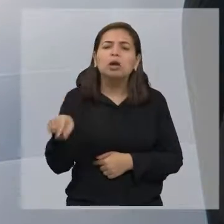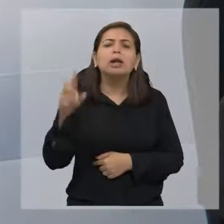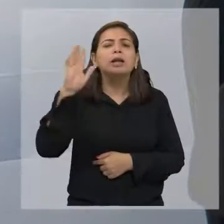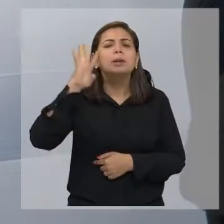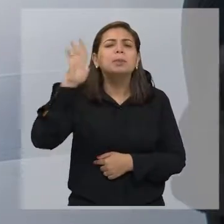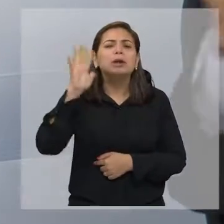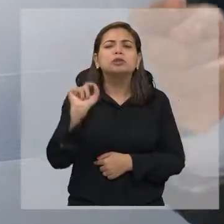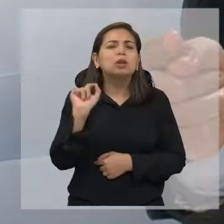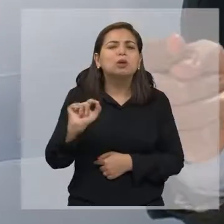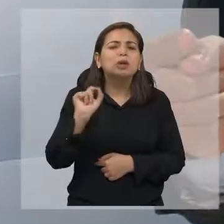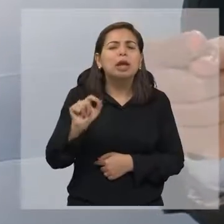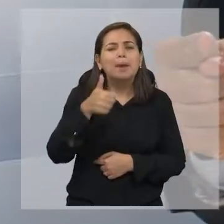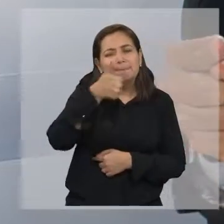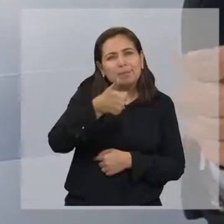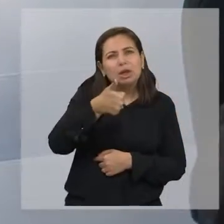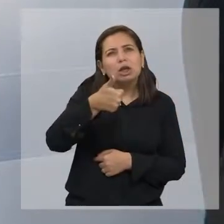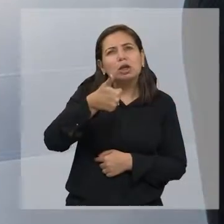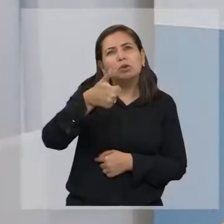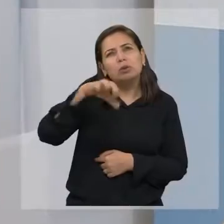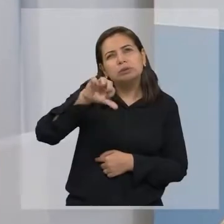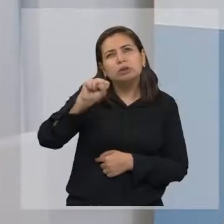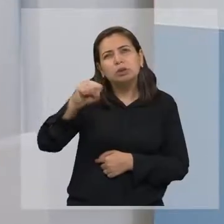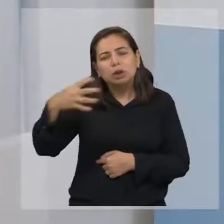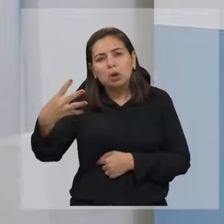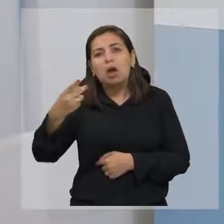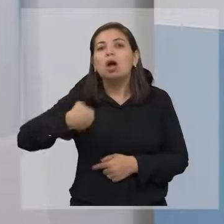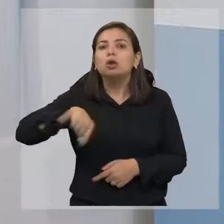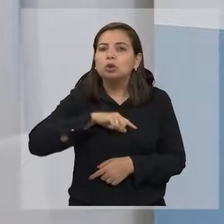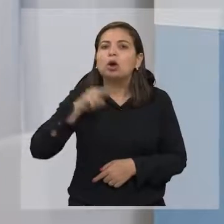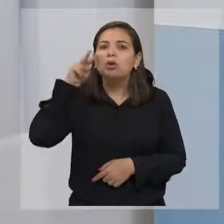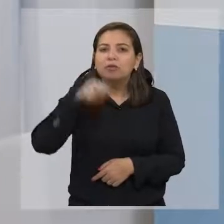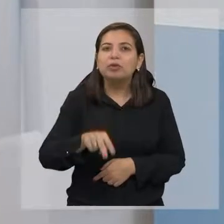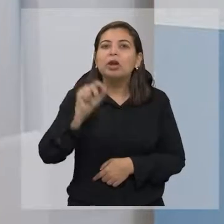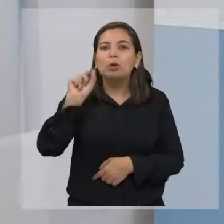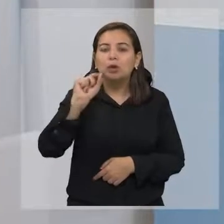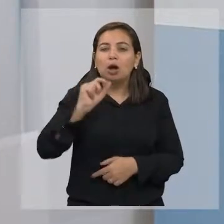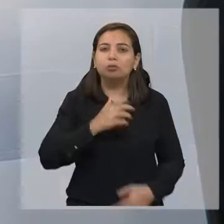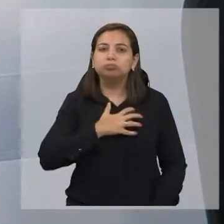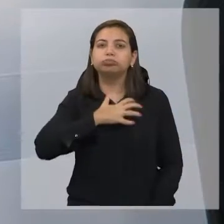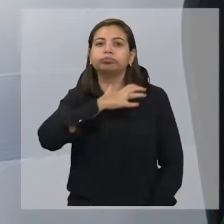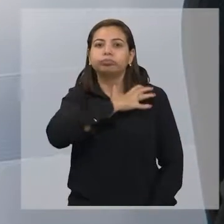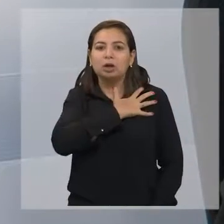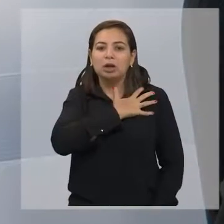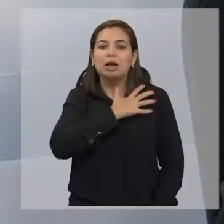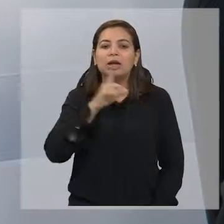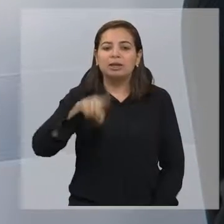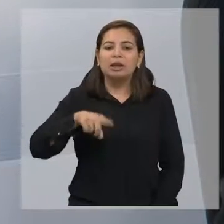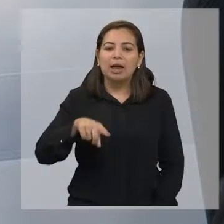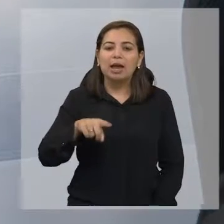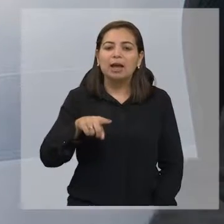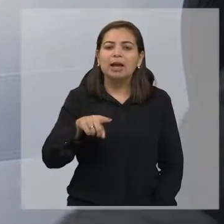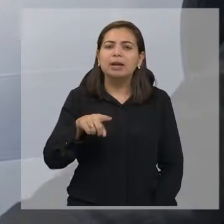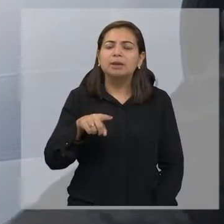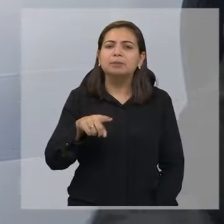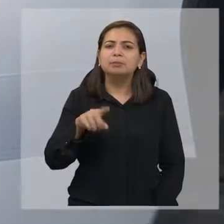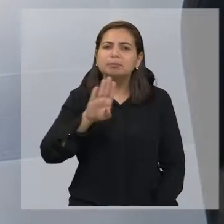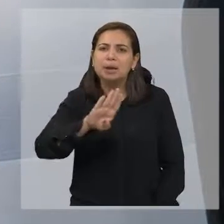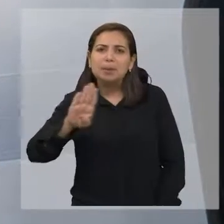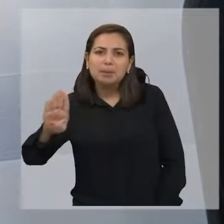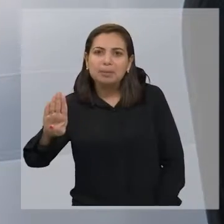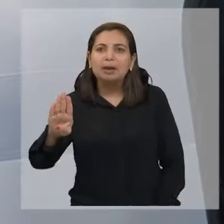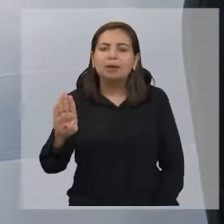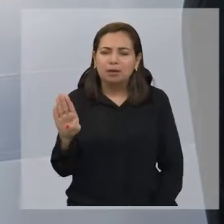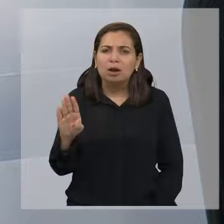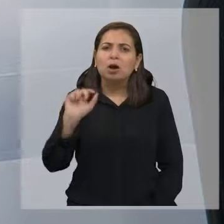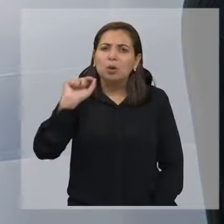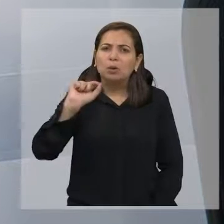imaginava que quando chegássemos em 1984, nós veríamos uma ditadura, a ditadura do Big Brother, e havia